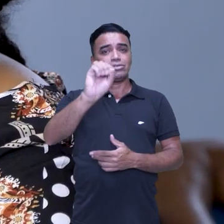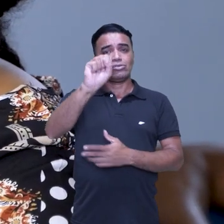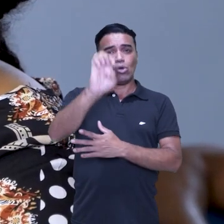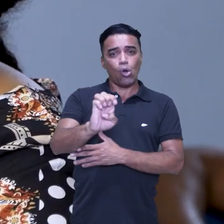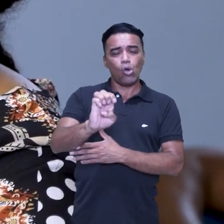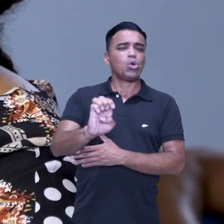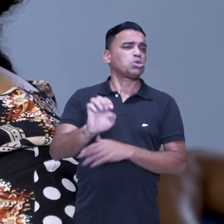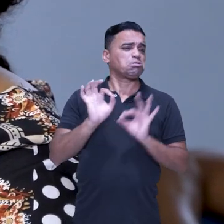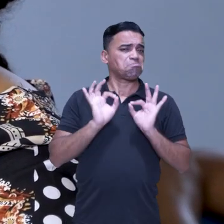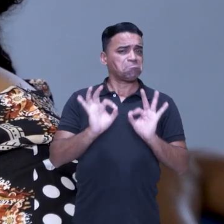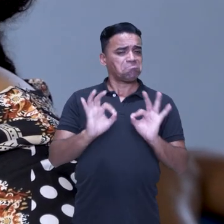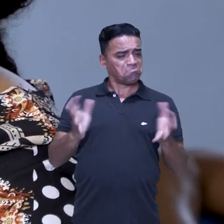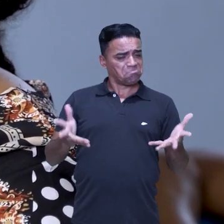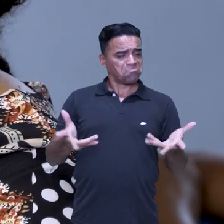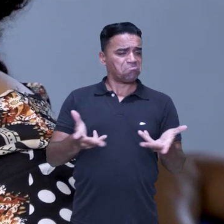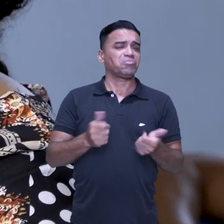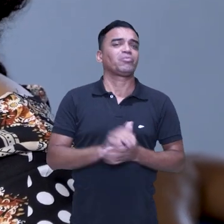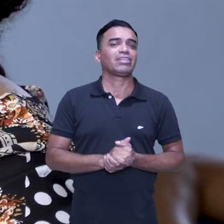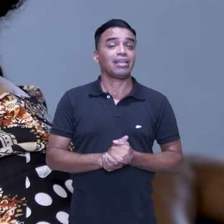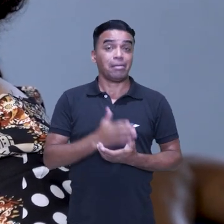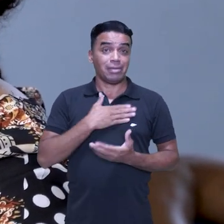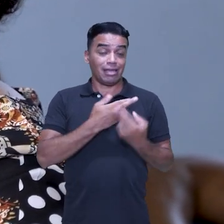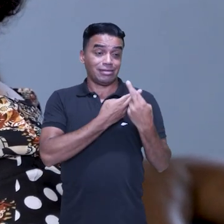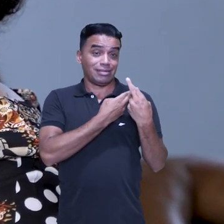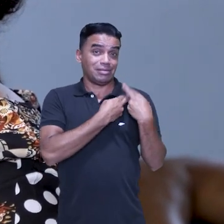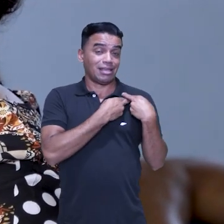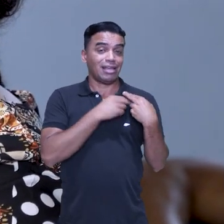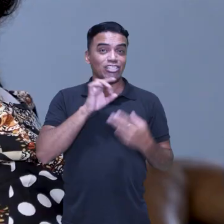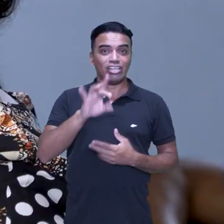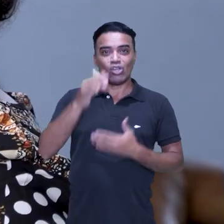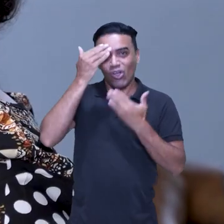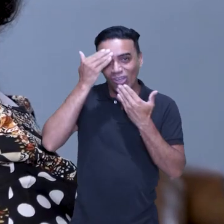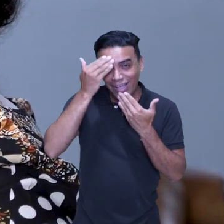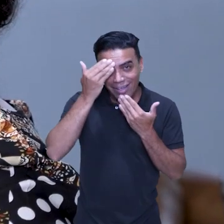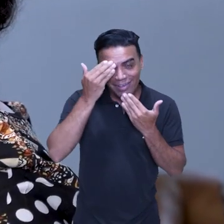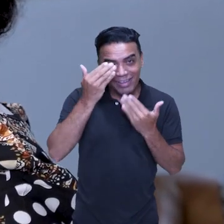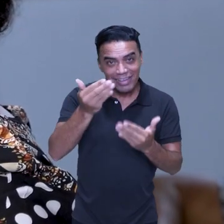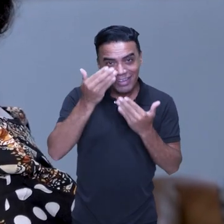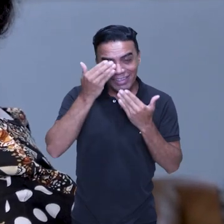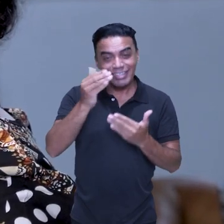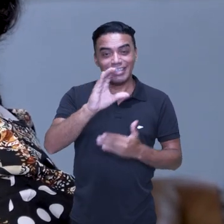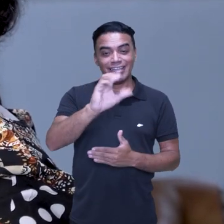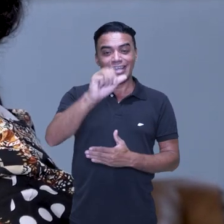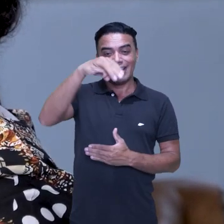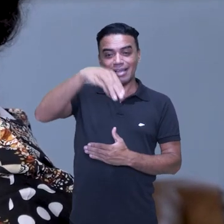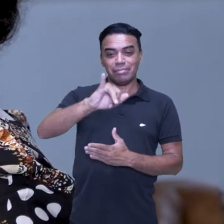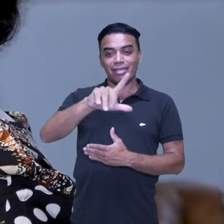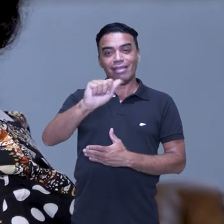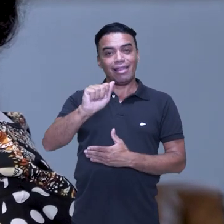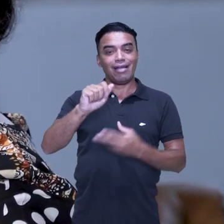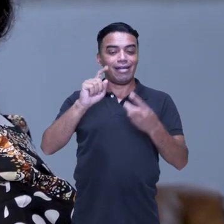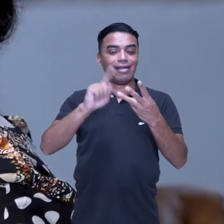muito bem, viu? Meu papel aqui agora é mesmo só agradecer a Camila, a Mariana,